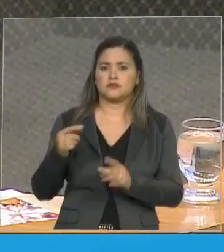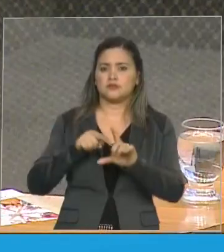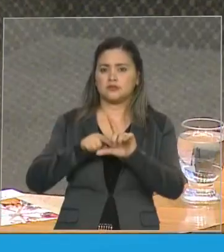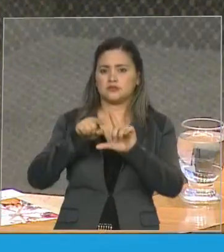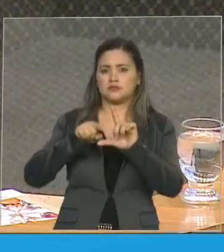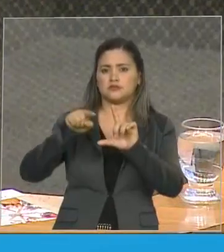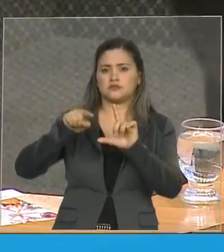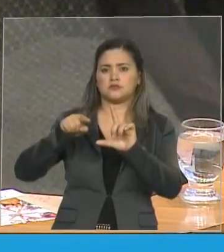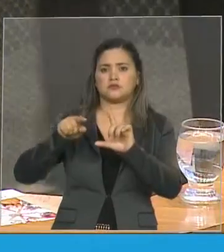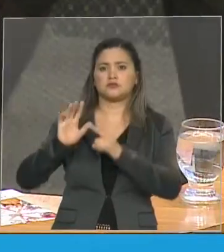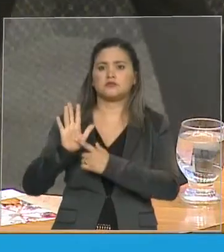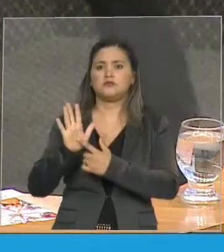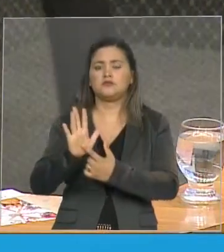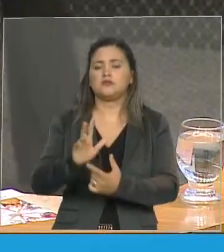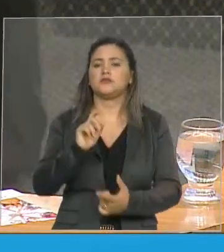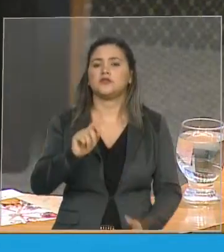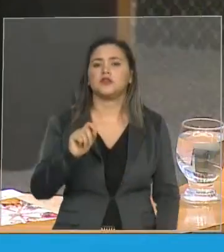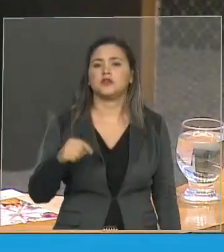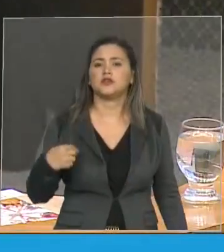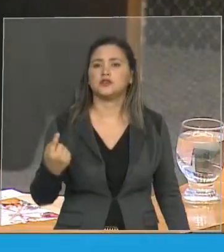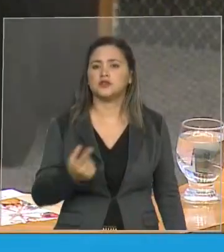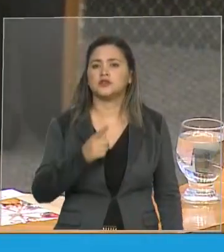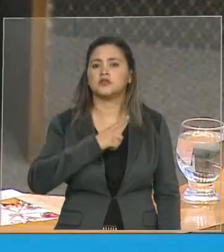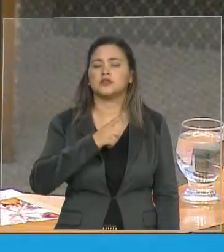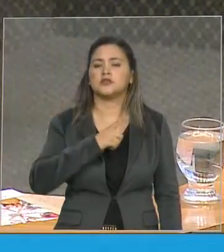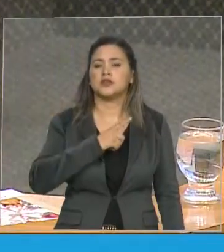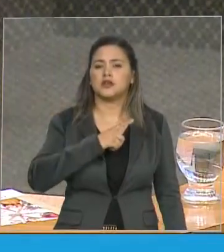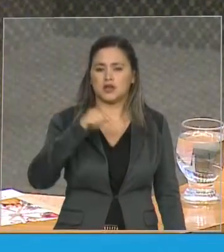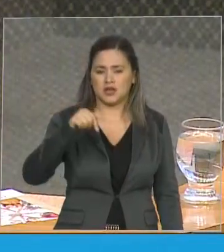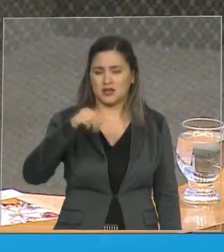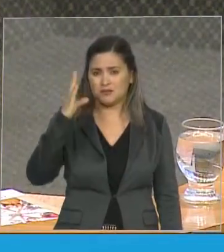nós temos realmente um país violento.